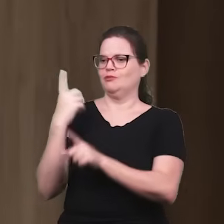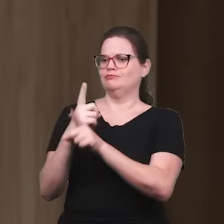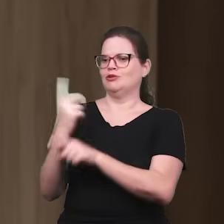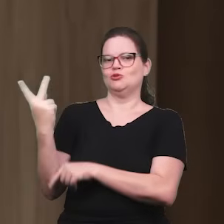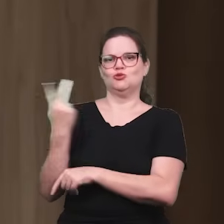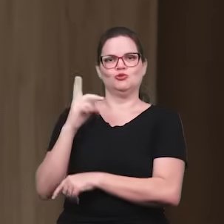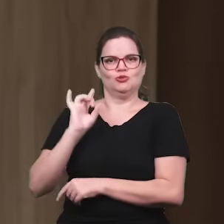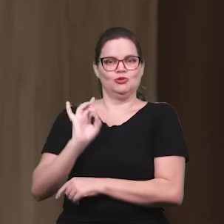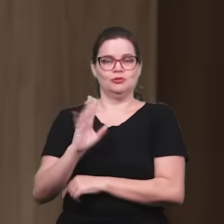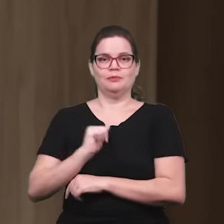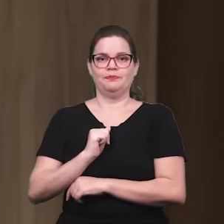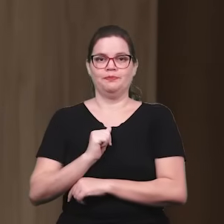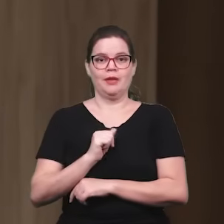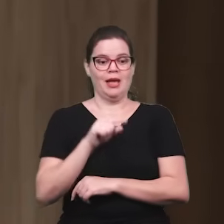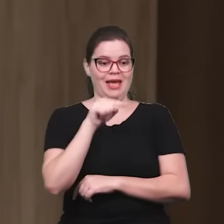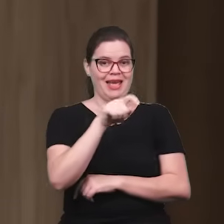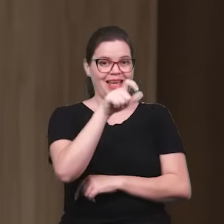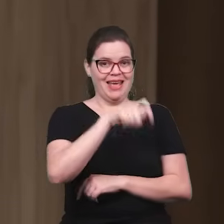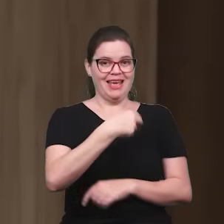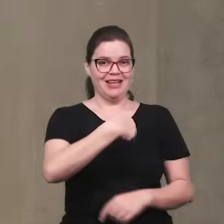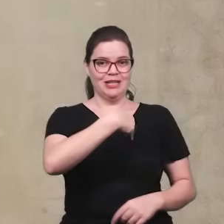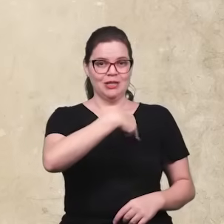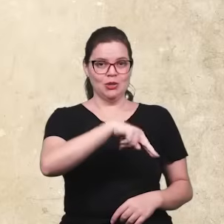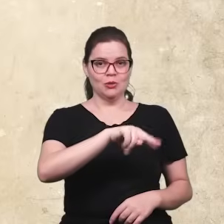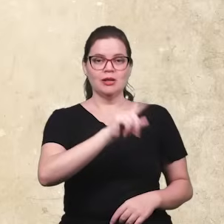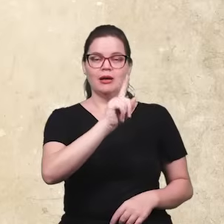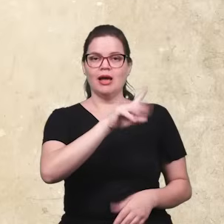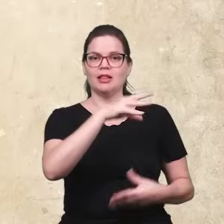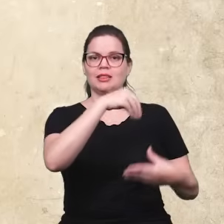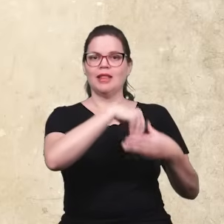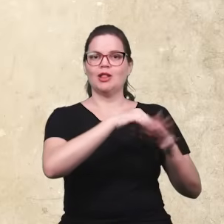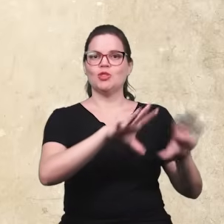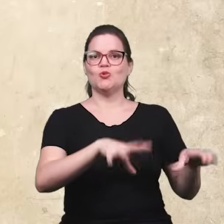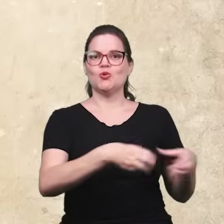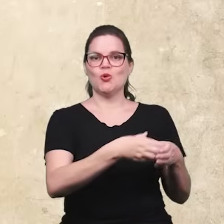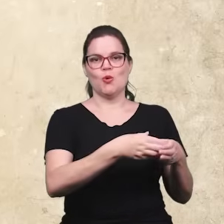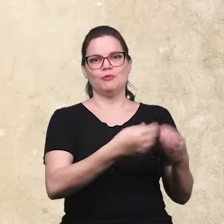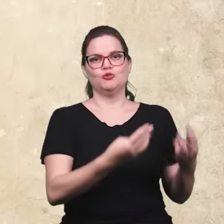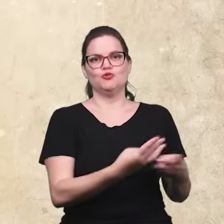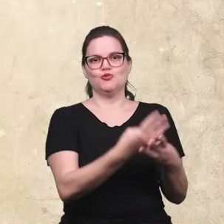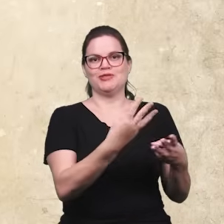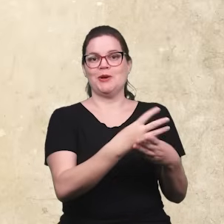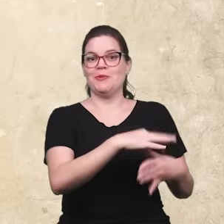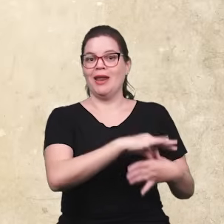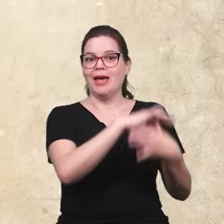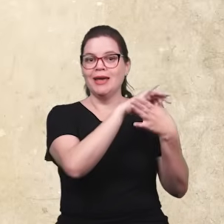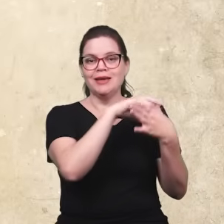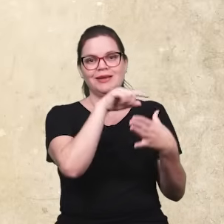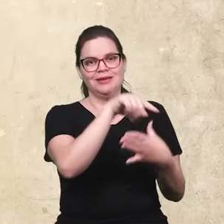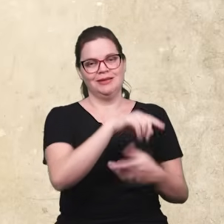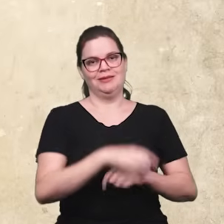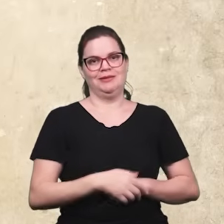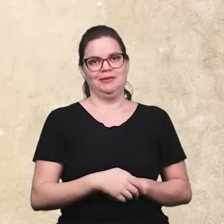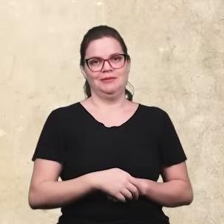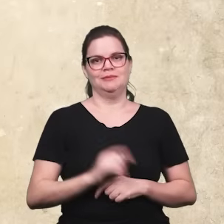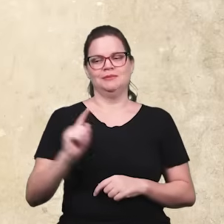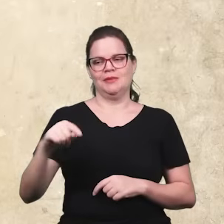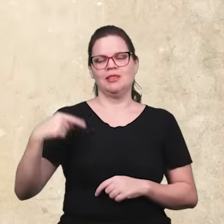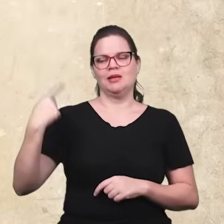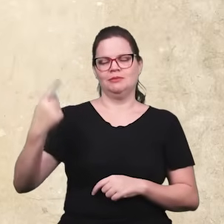O fato de ser membro do Sinédrio, que nós vamos explorar esse assunto mais